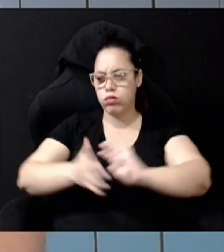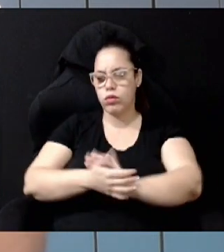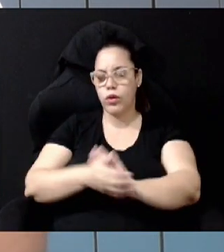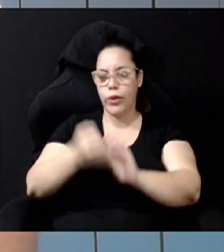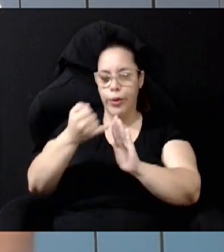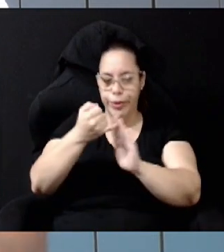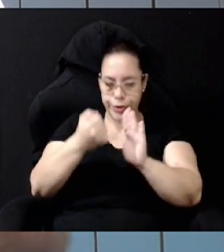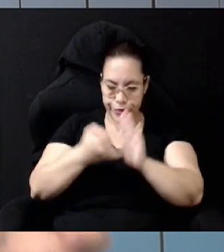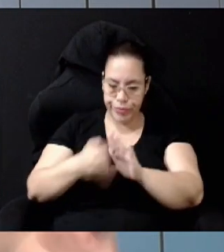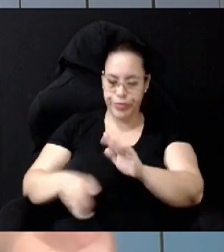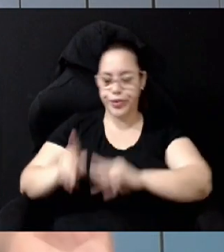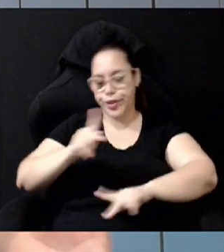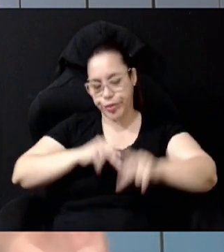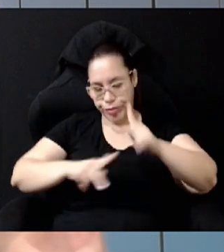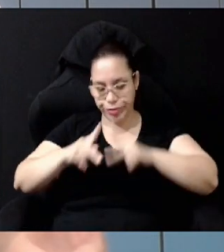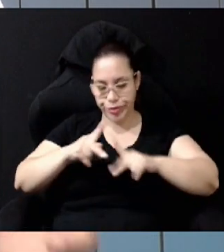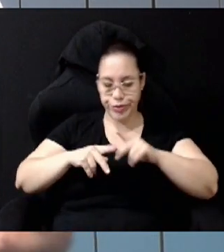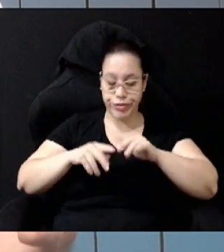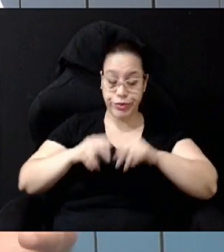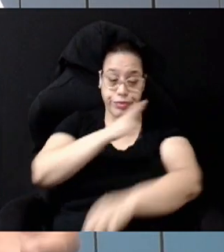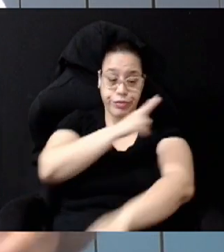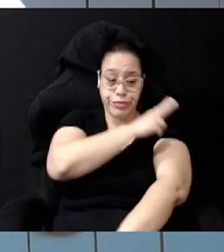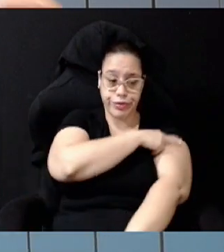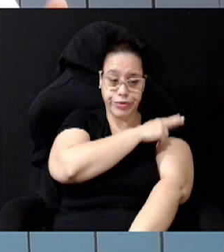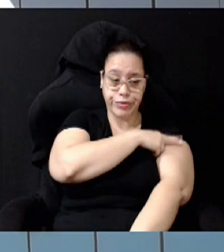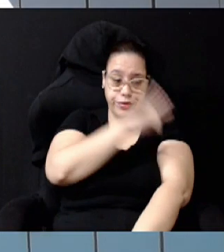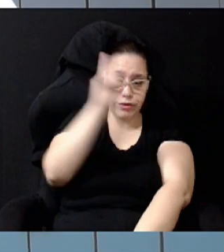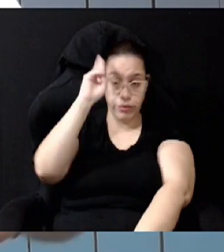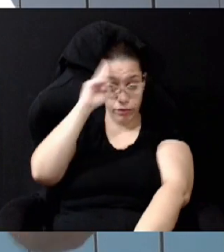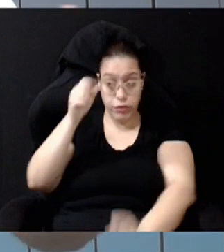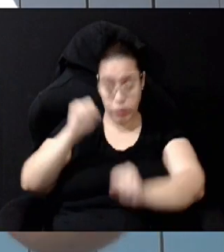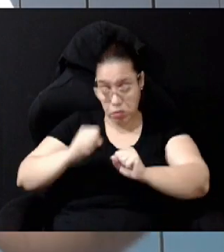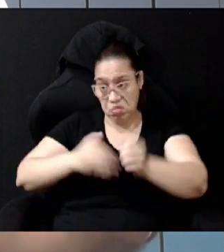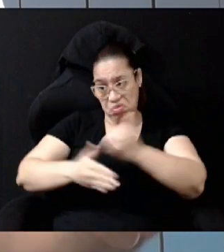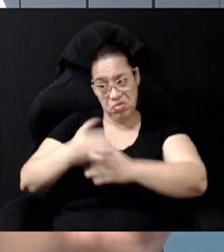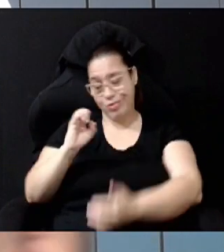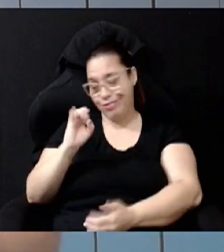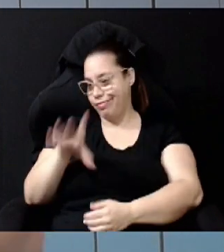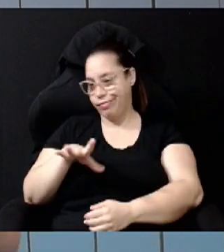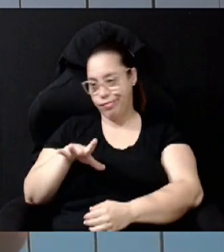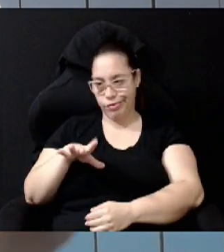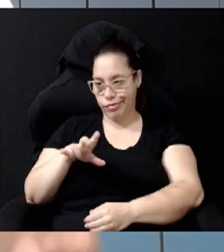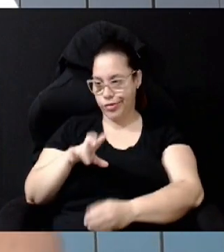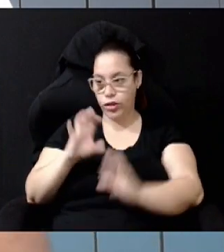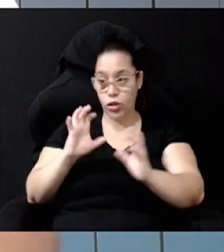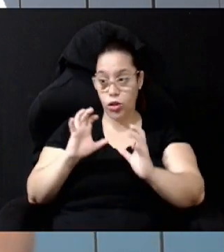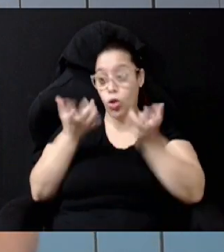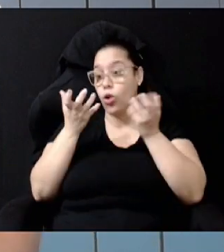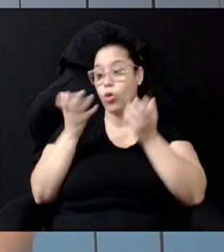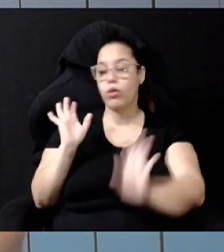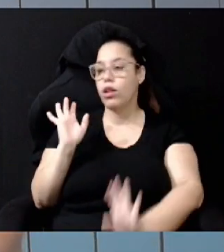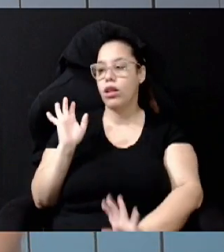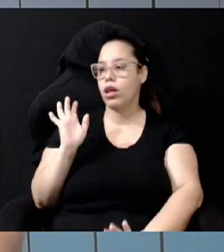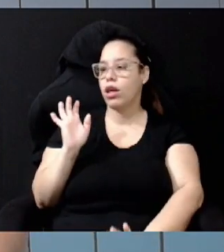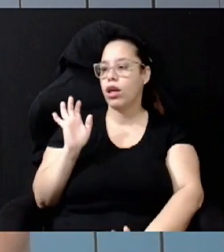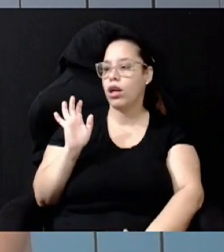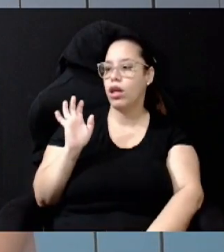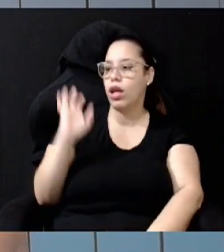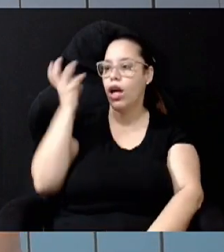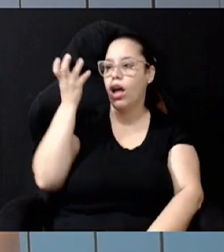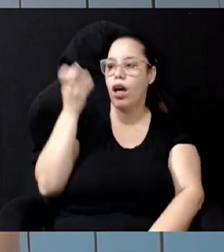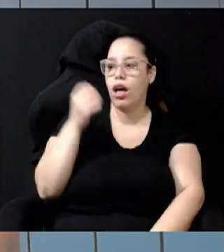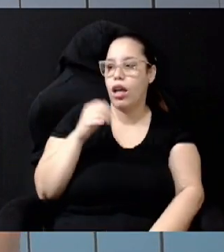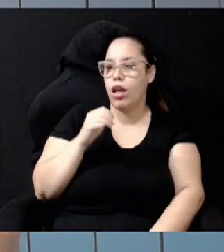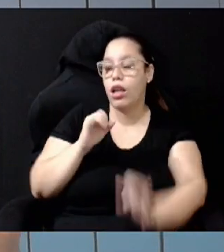população, as lideranças possam participar, porque também não basta só realizar a conferência, é importante que haja uma divulgação e a